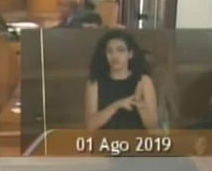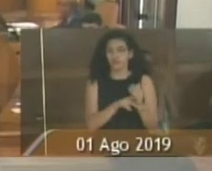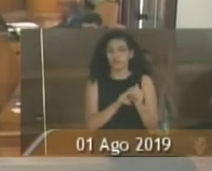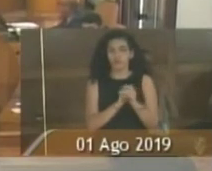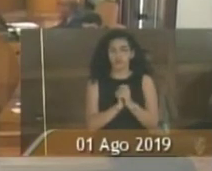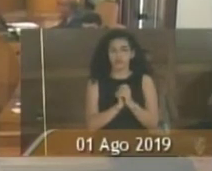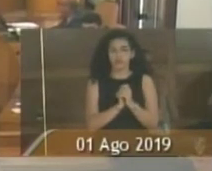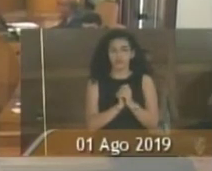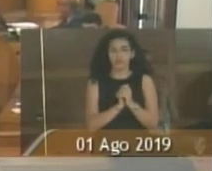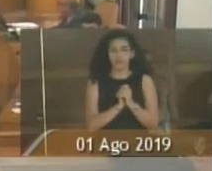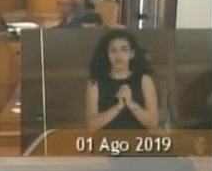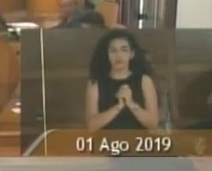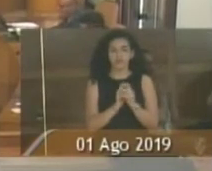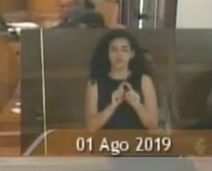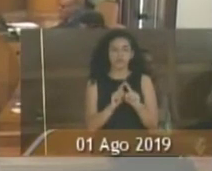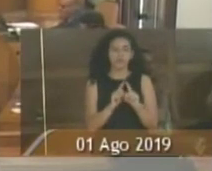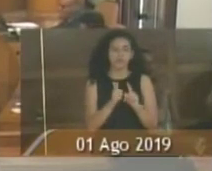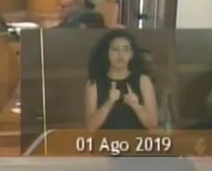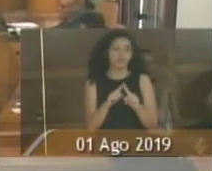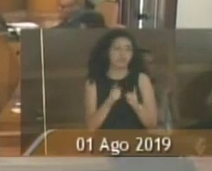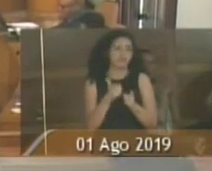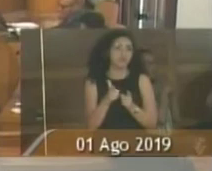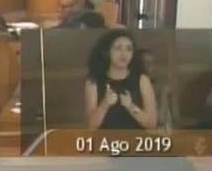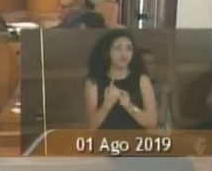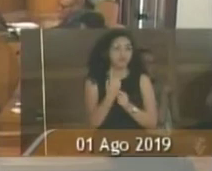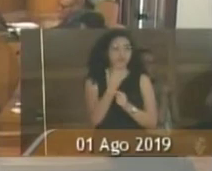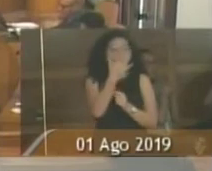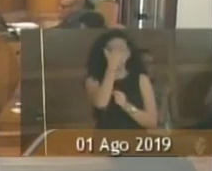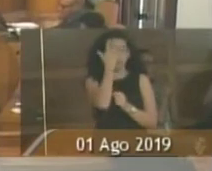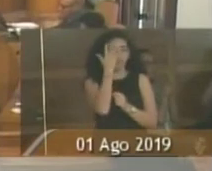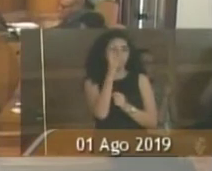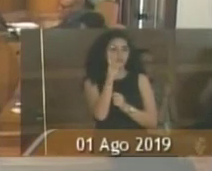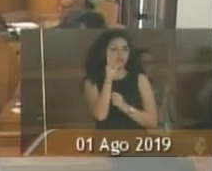Não compareceu aqui nenhum representante, tá? Só para deixar